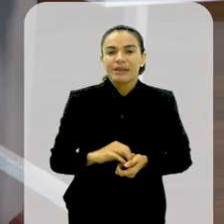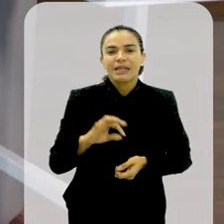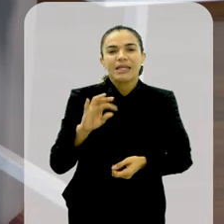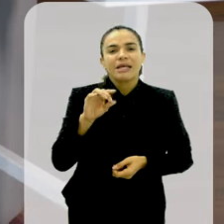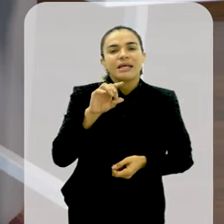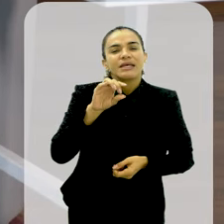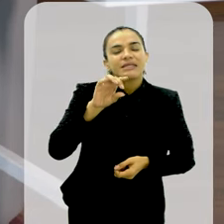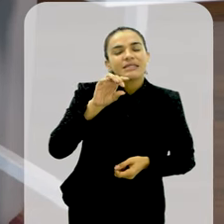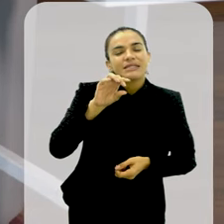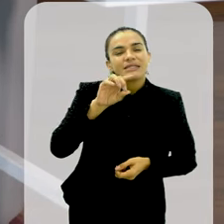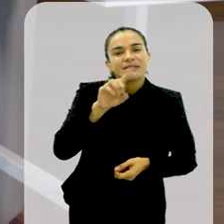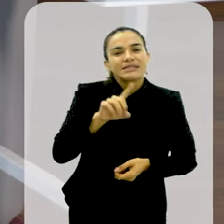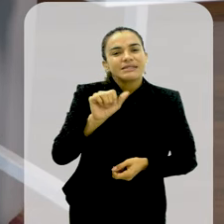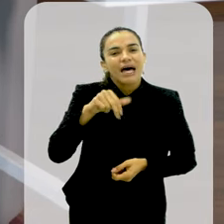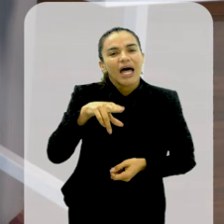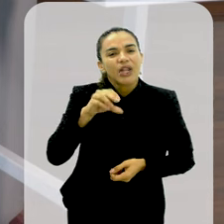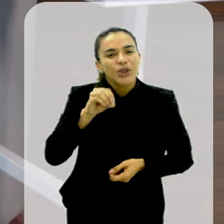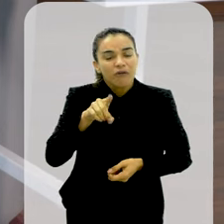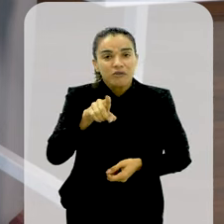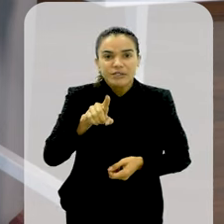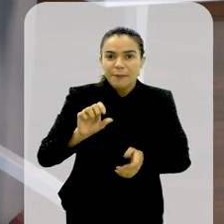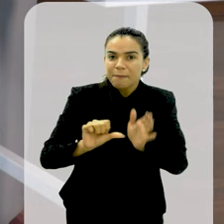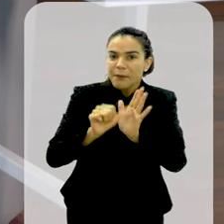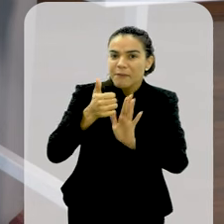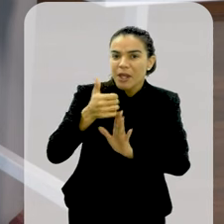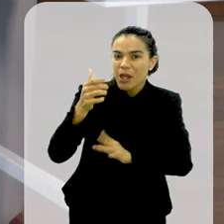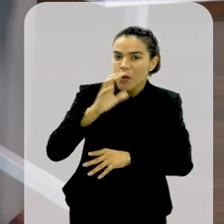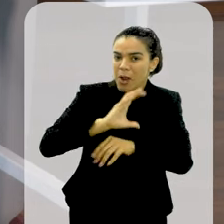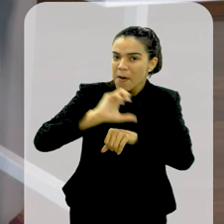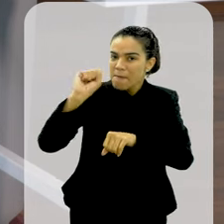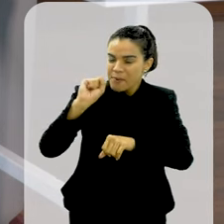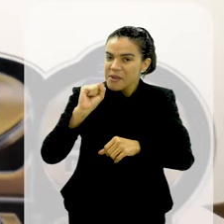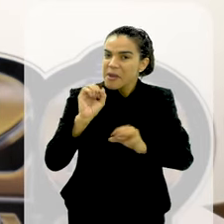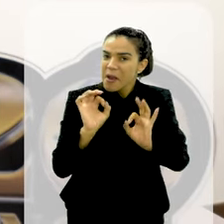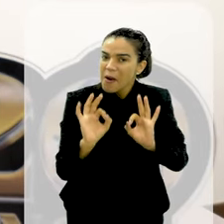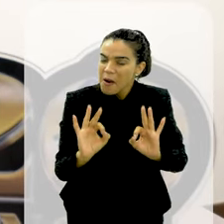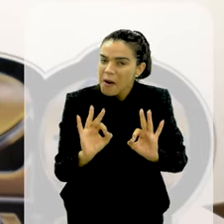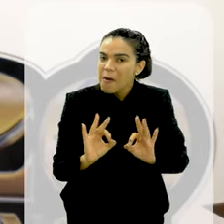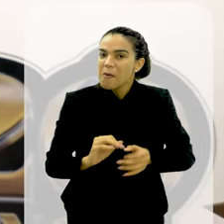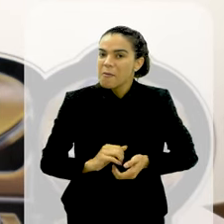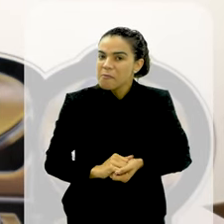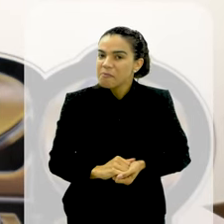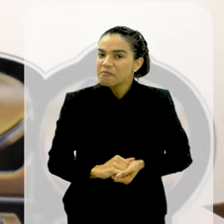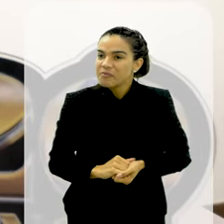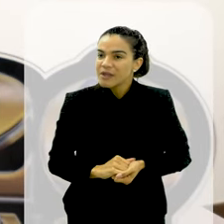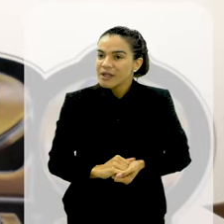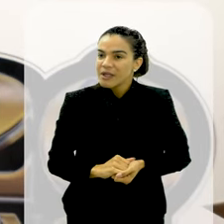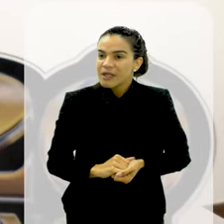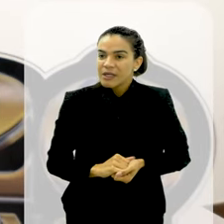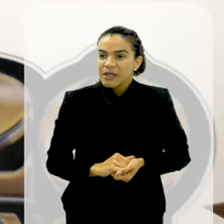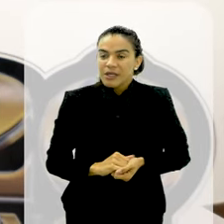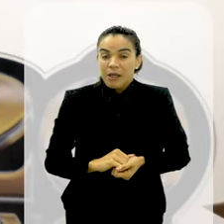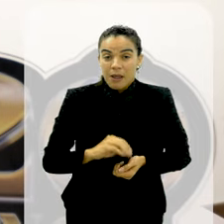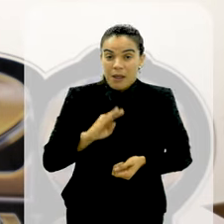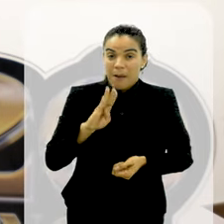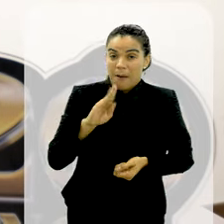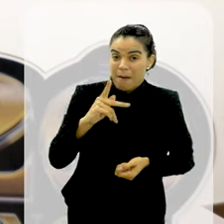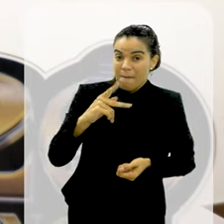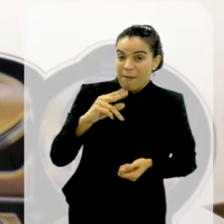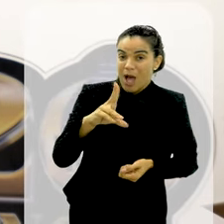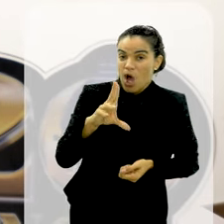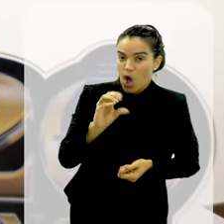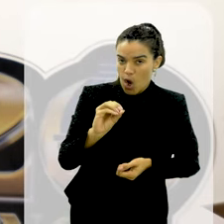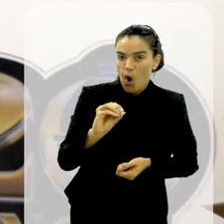Ô, Tarcísio, você chega na Viradouro já ganhando o carnaval junto com o Marquinhos Ferreira, não é isso? Isso. Tá. E isso é após a saída do